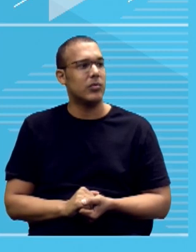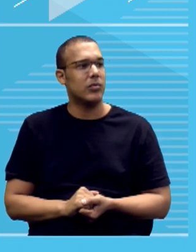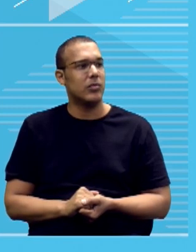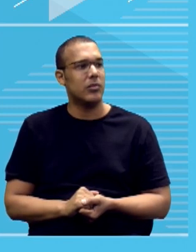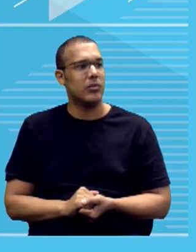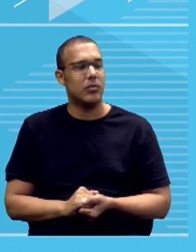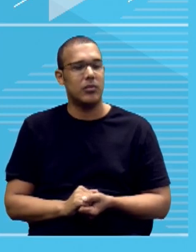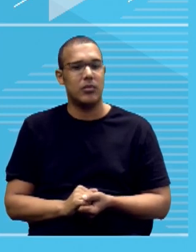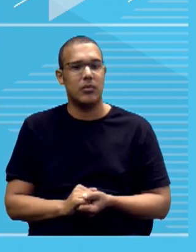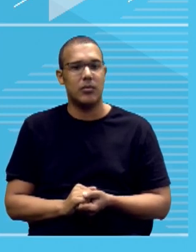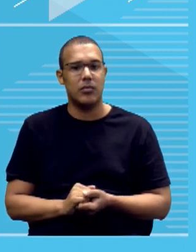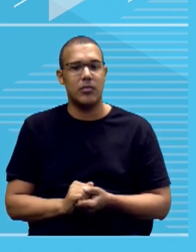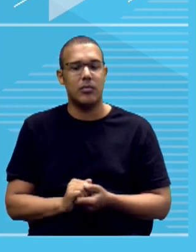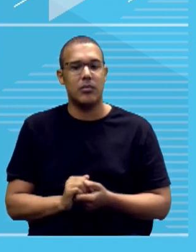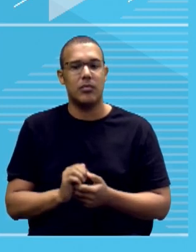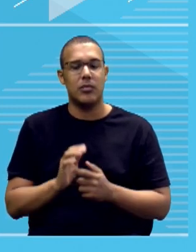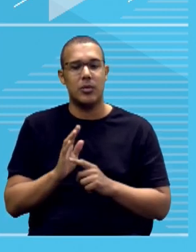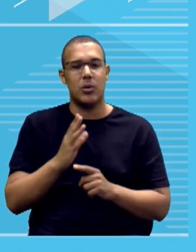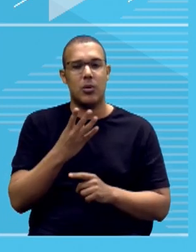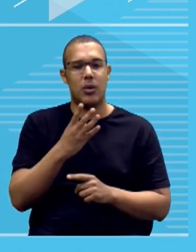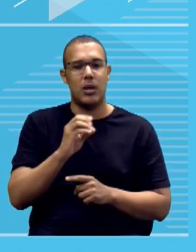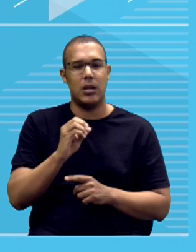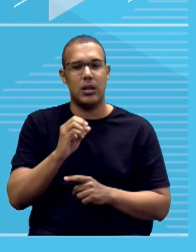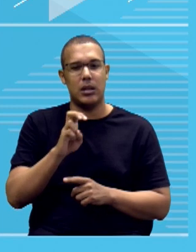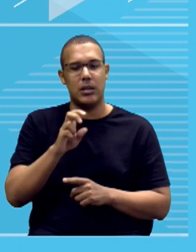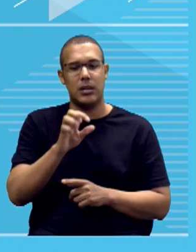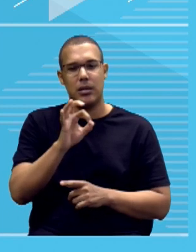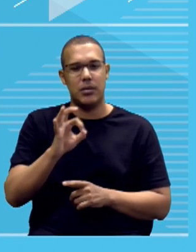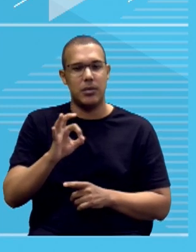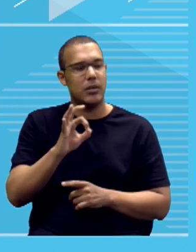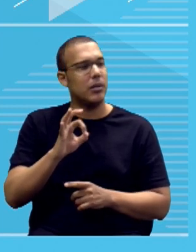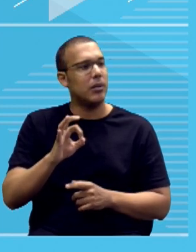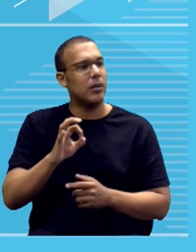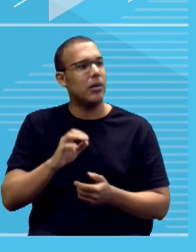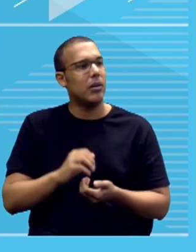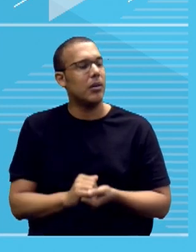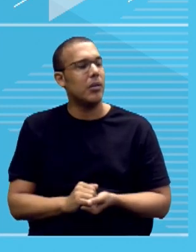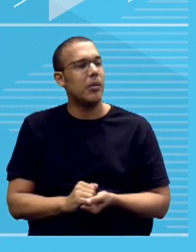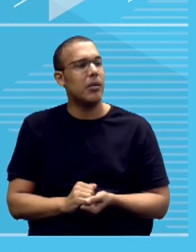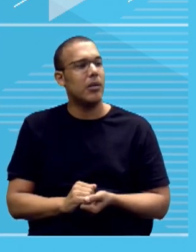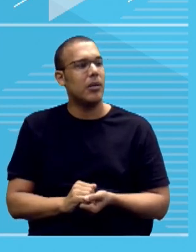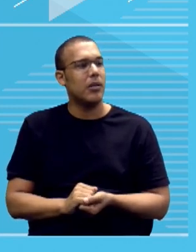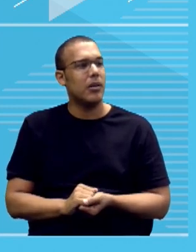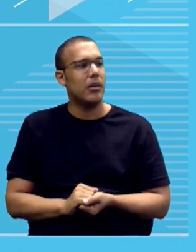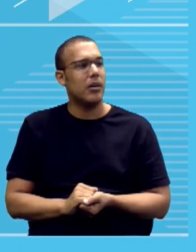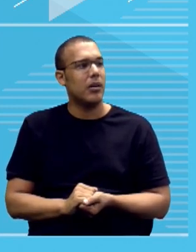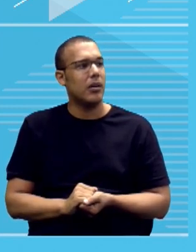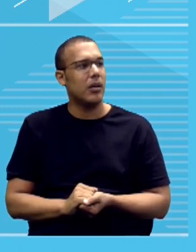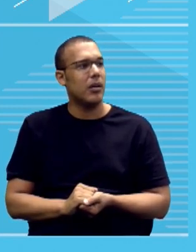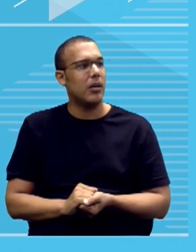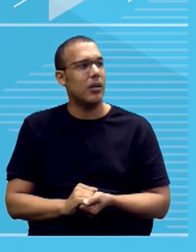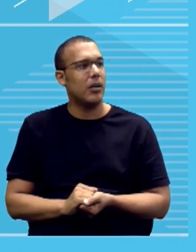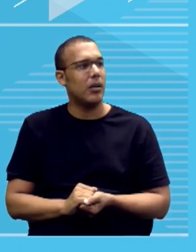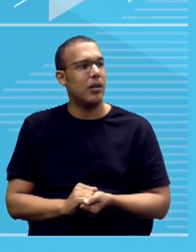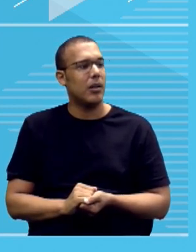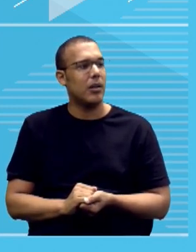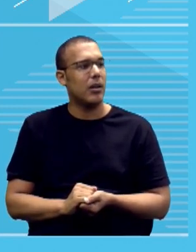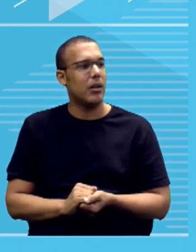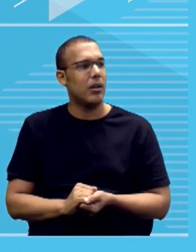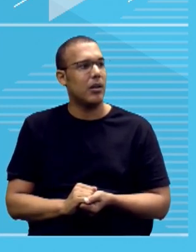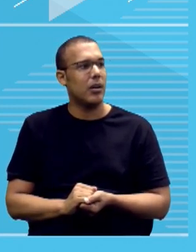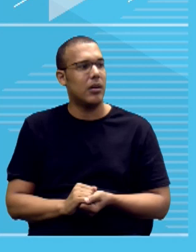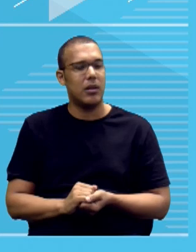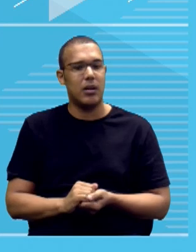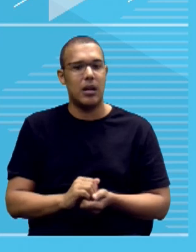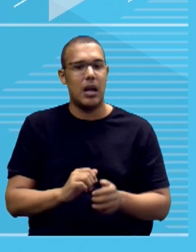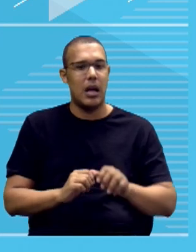Ele apresenta um rendimento de 45% quando atravessado por uma corrente elétrica de 3 amperes. Então, a letra C eu já posso tirar. A letra A e a